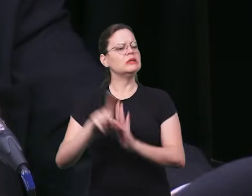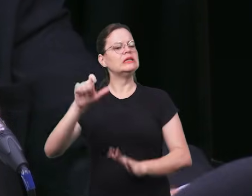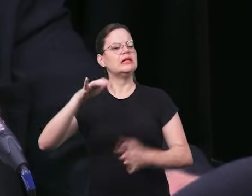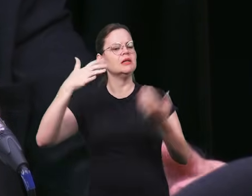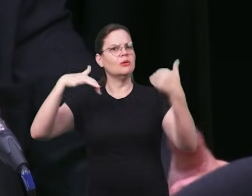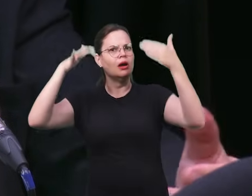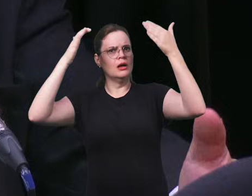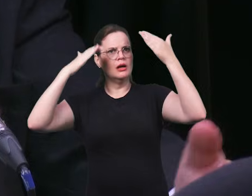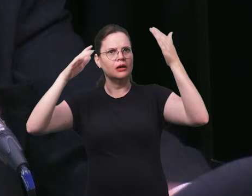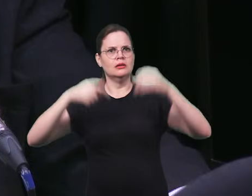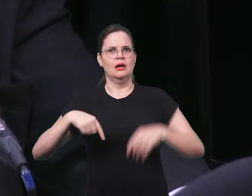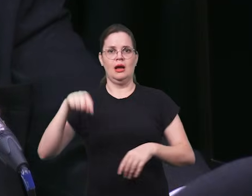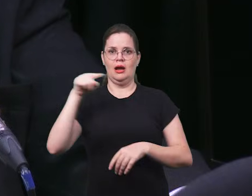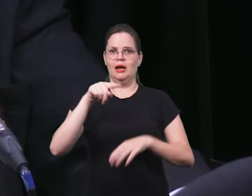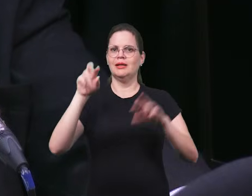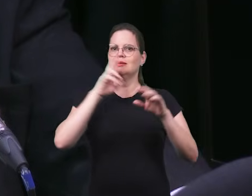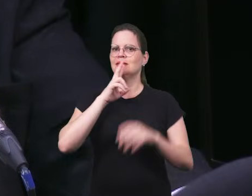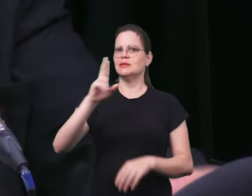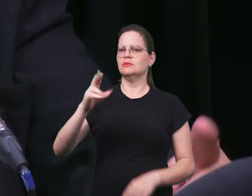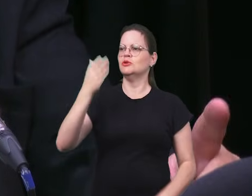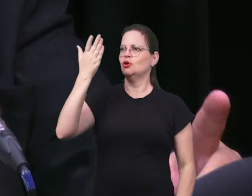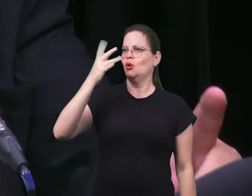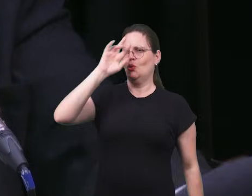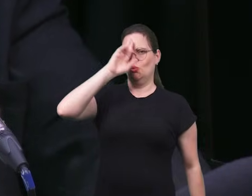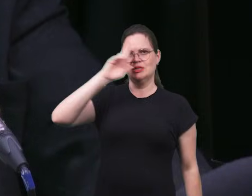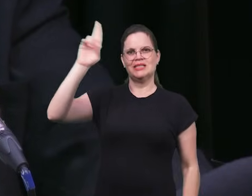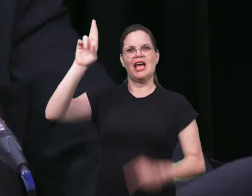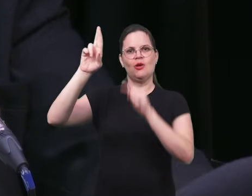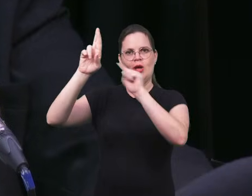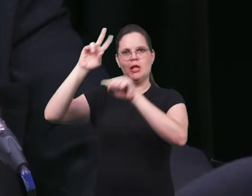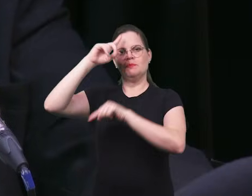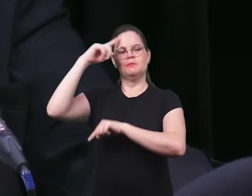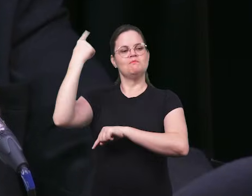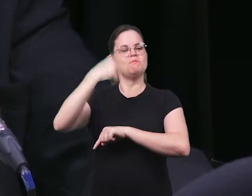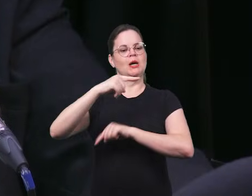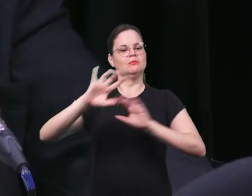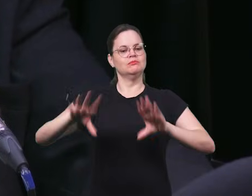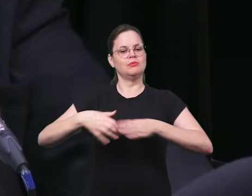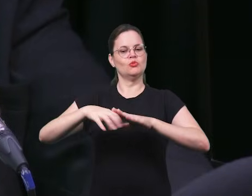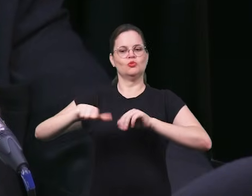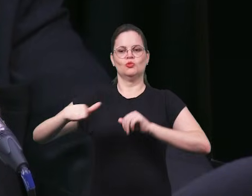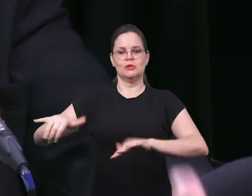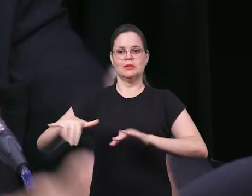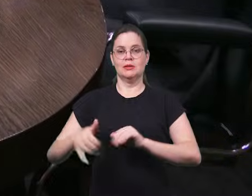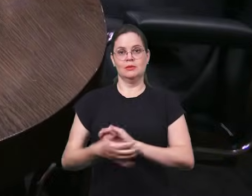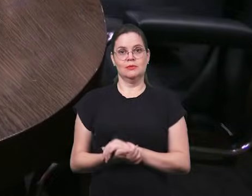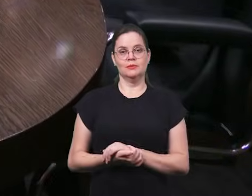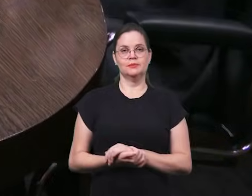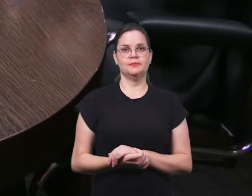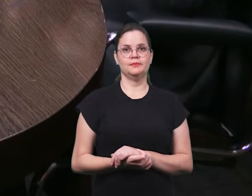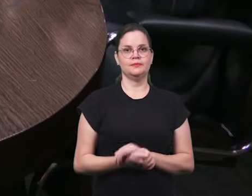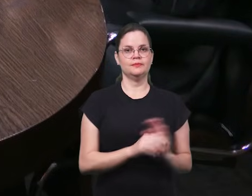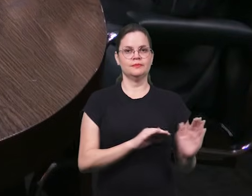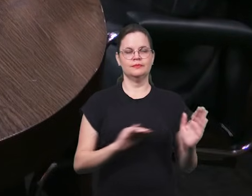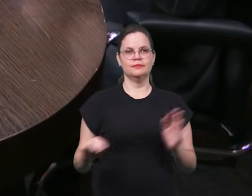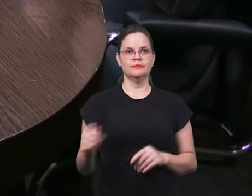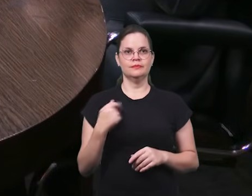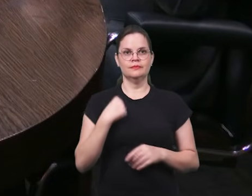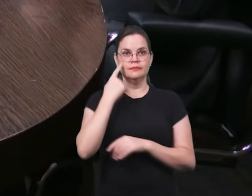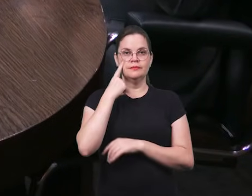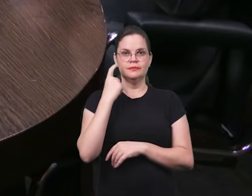isso, aí o arauto responde, né? O Senhor dos Exércitos. Dos exércitos. Então, é interessante